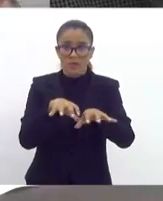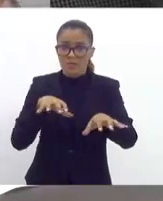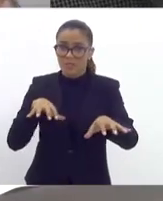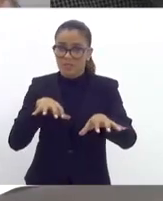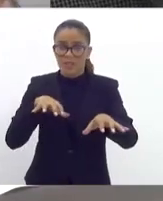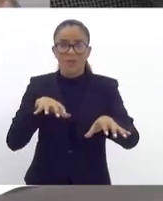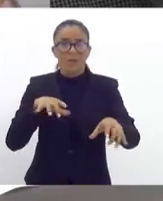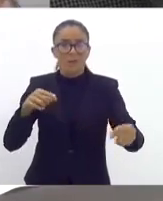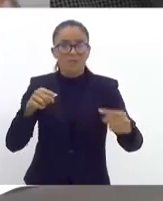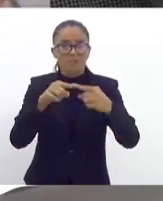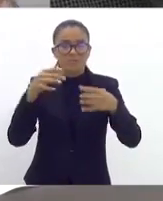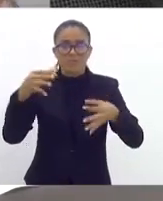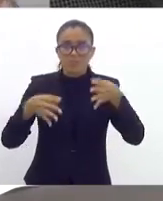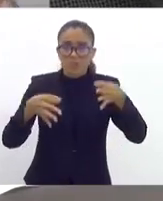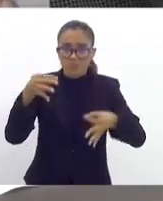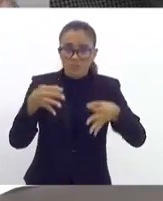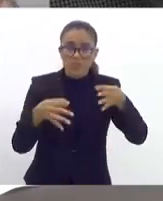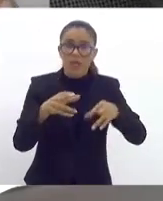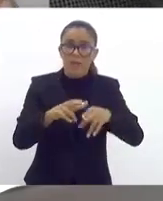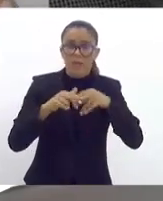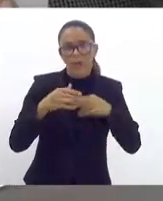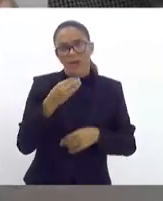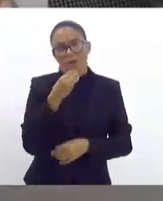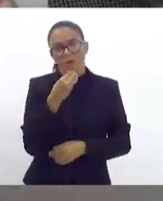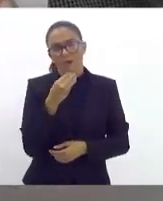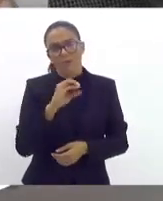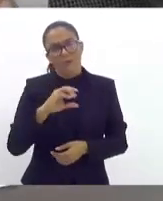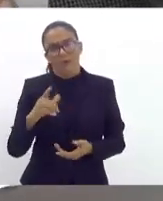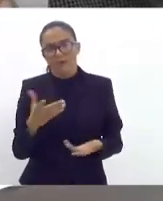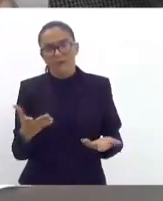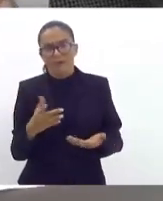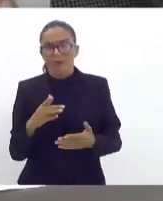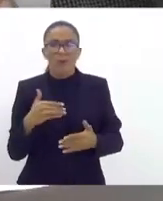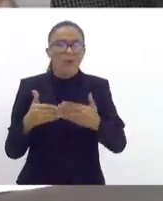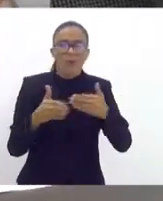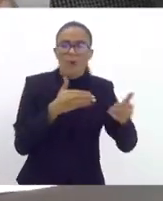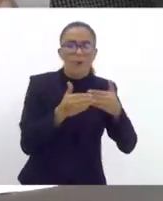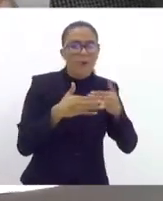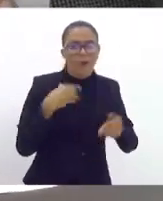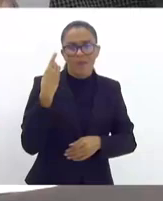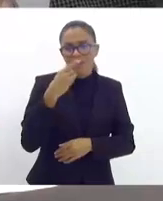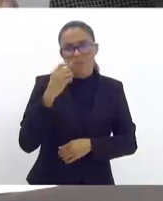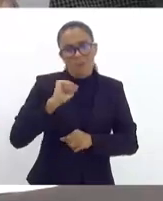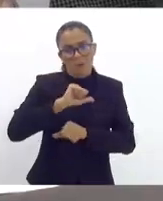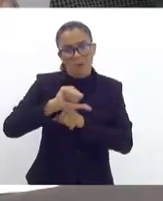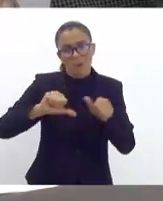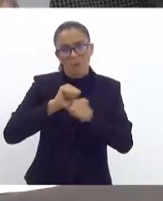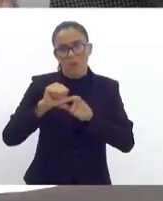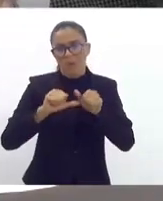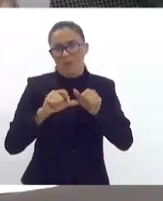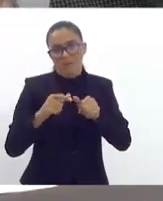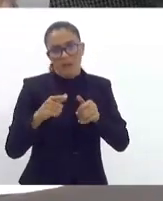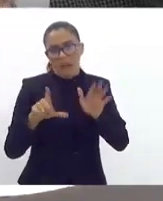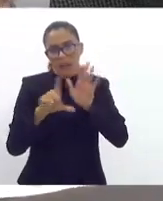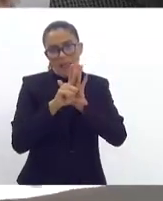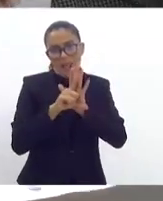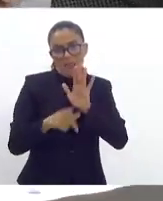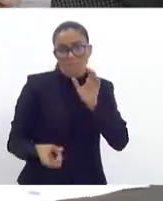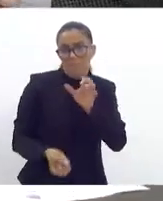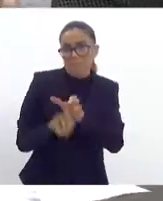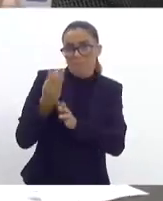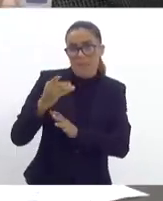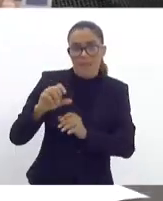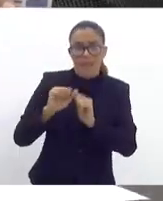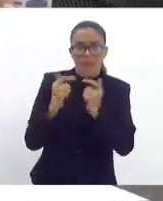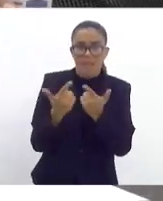pela juridicidade é porque Claro qualquer Deputado pode alterar uma lei que foi aprovada pela própria Leste não é uma lei